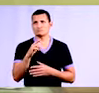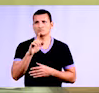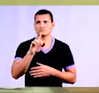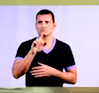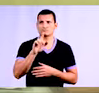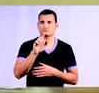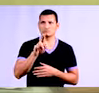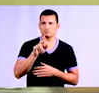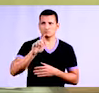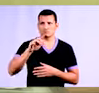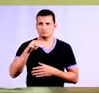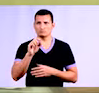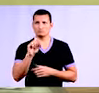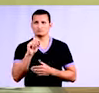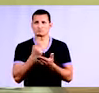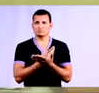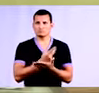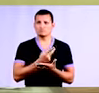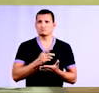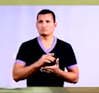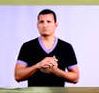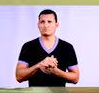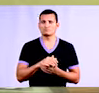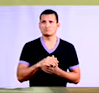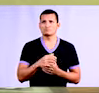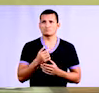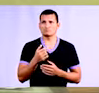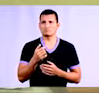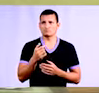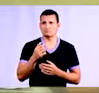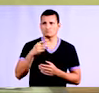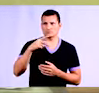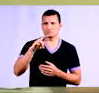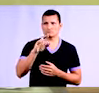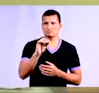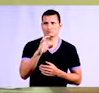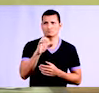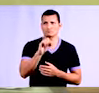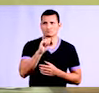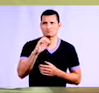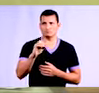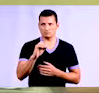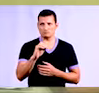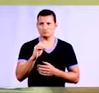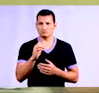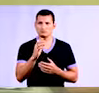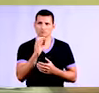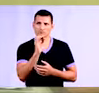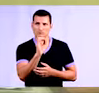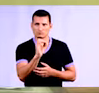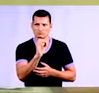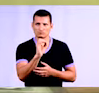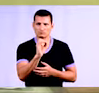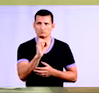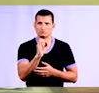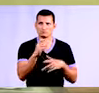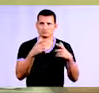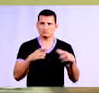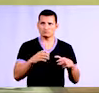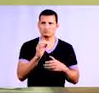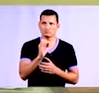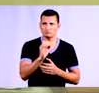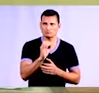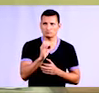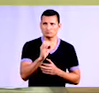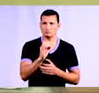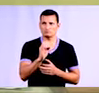que aconteceria? Eu vou carregar o meu processo, certo? Ele vai carregar no endereço 0 da memória, na base, certo? Aí você